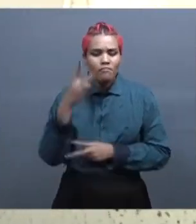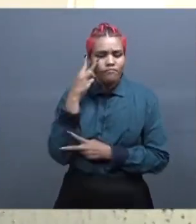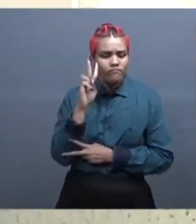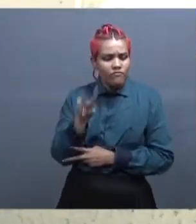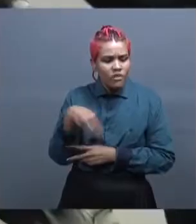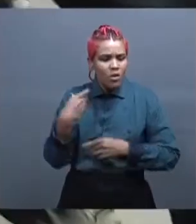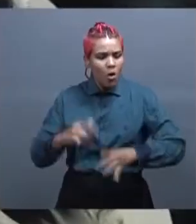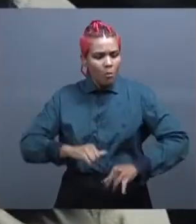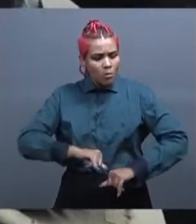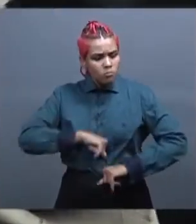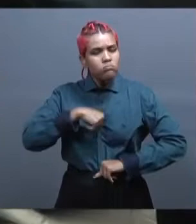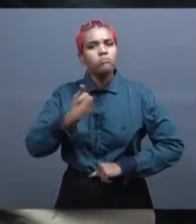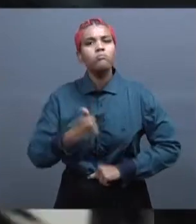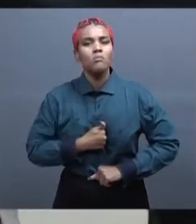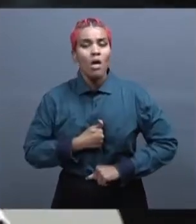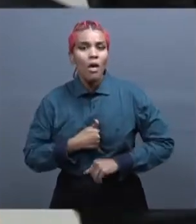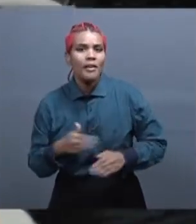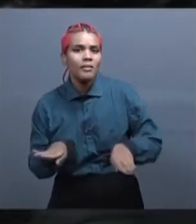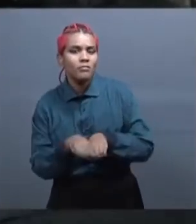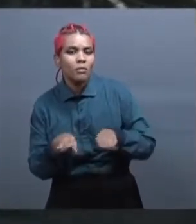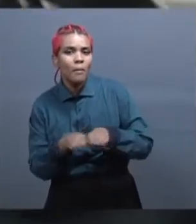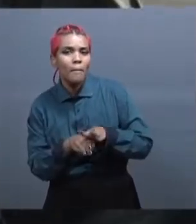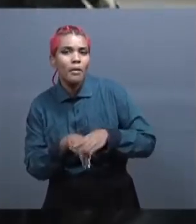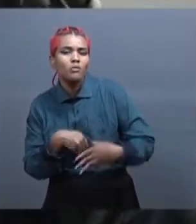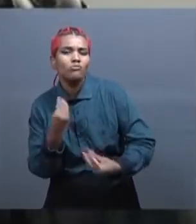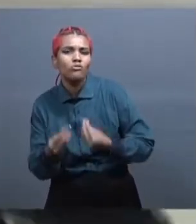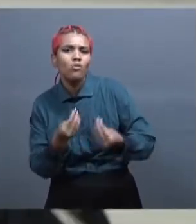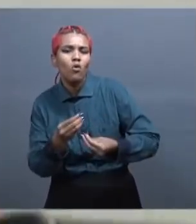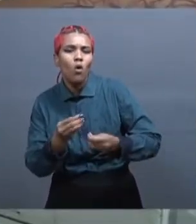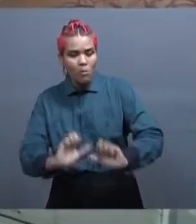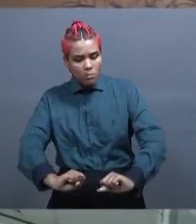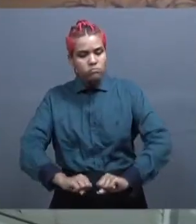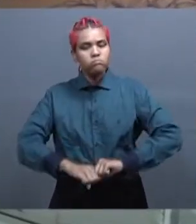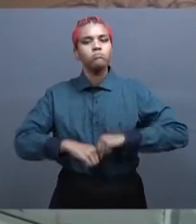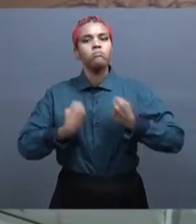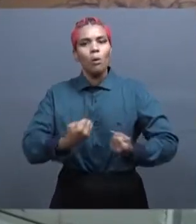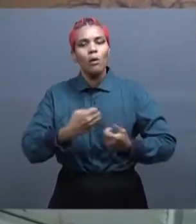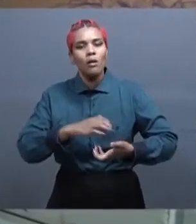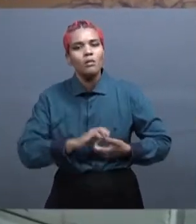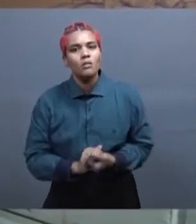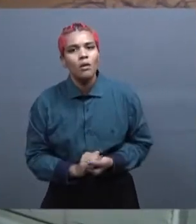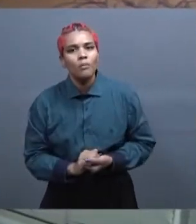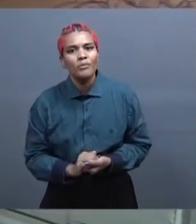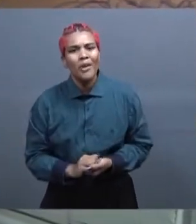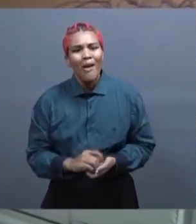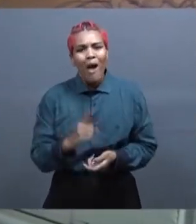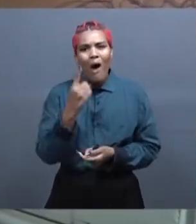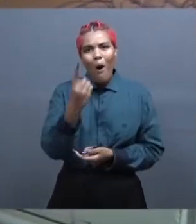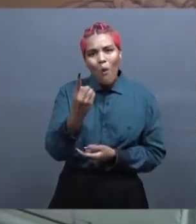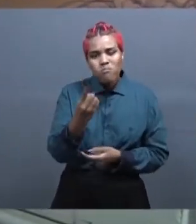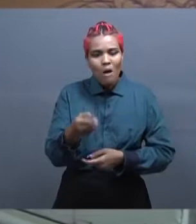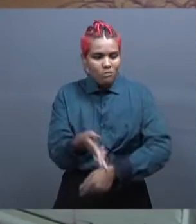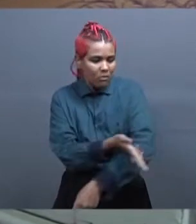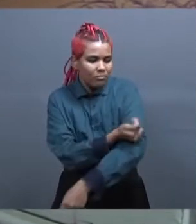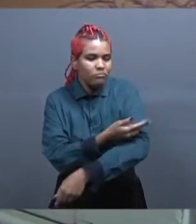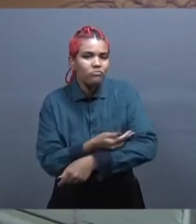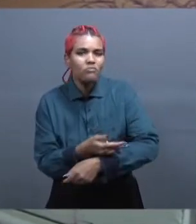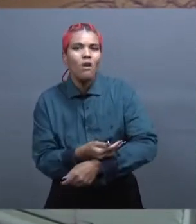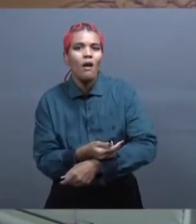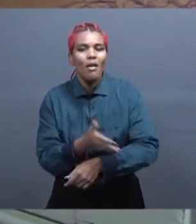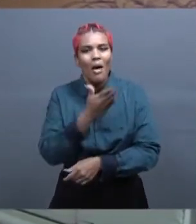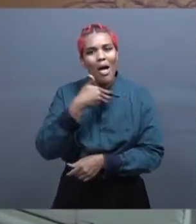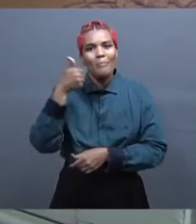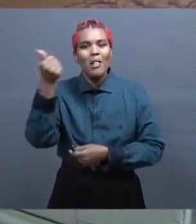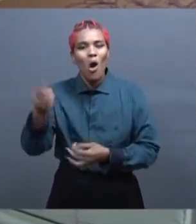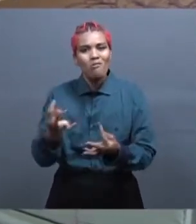pessoas mas também é um meio de auto superação nas concessões de tatuagem vale muito mais com sessão de terapia muito mas